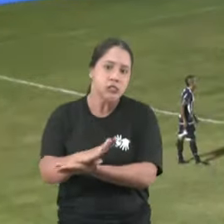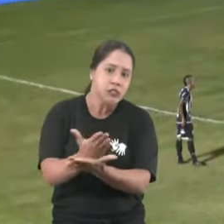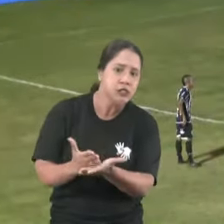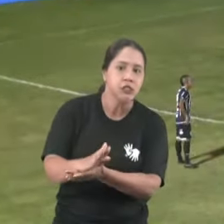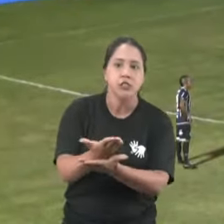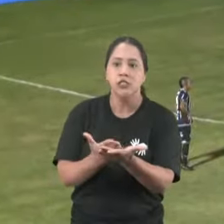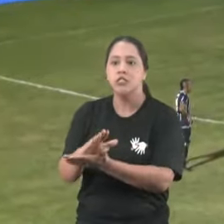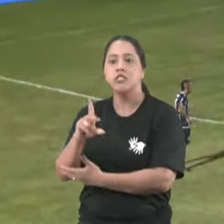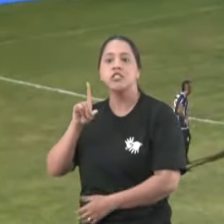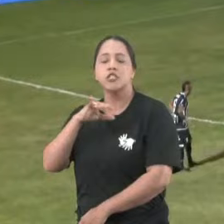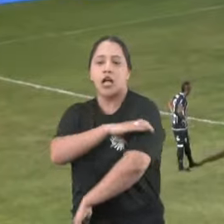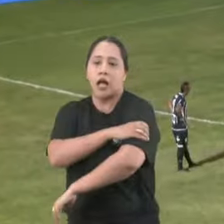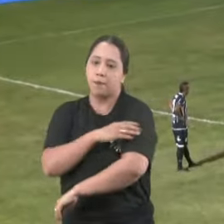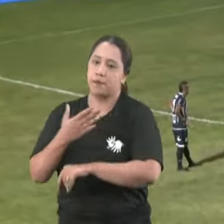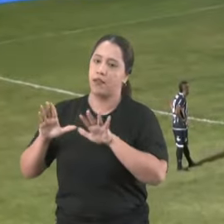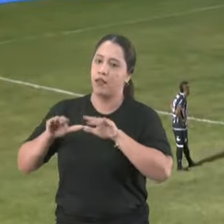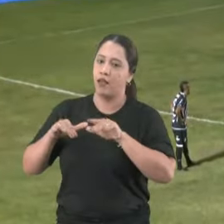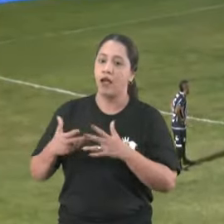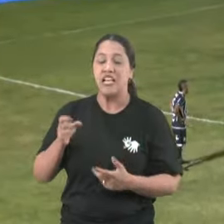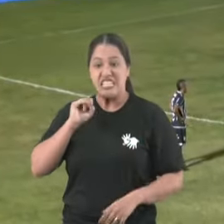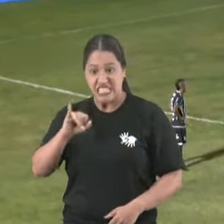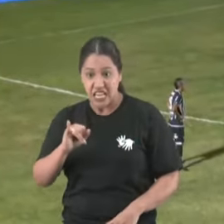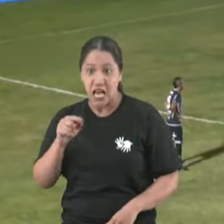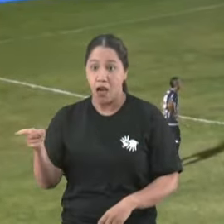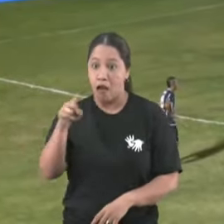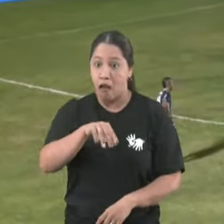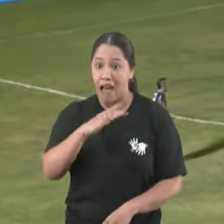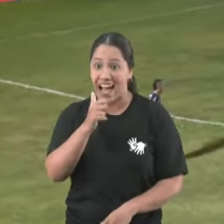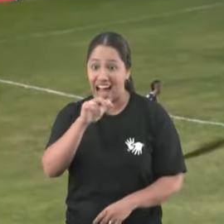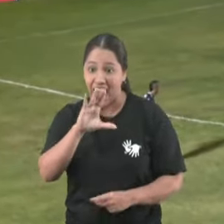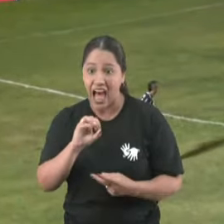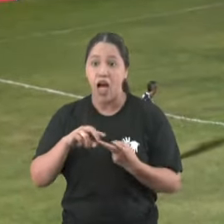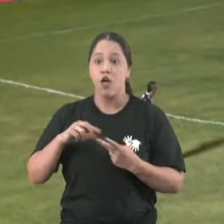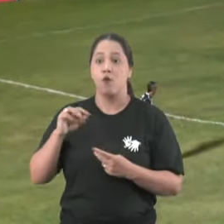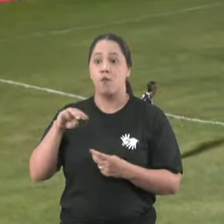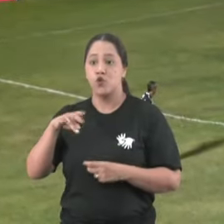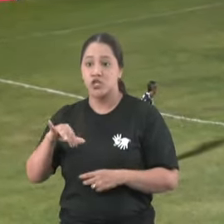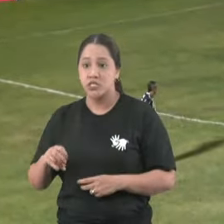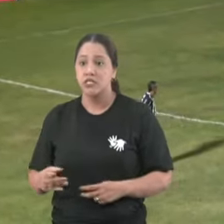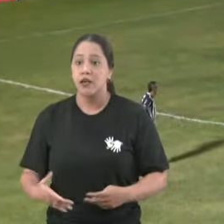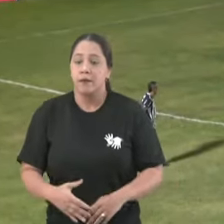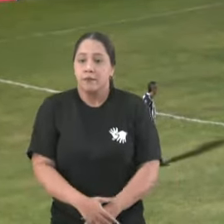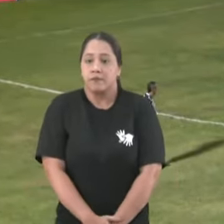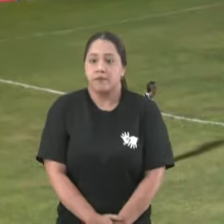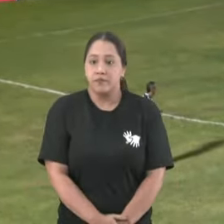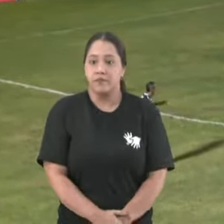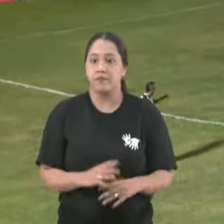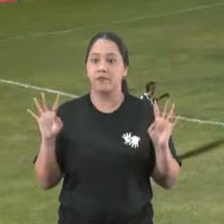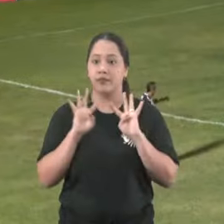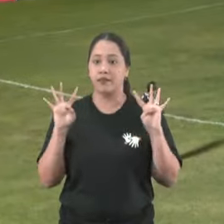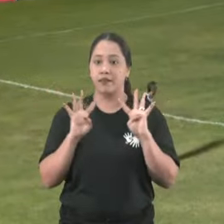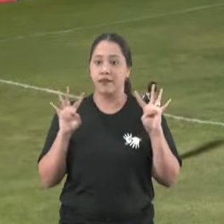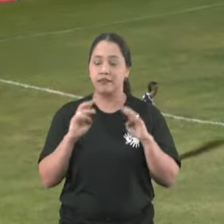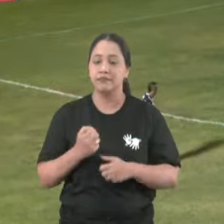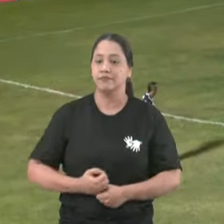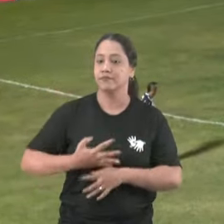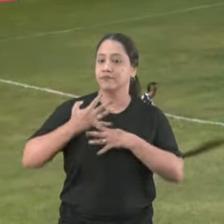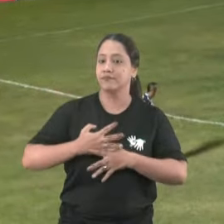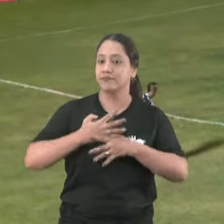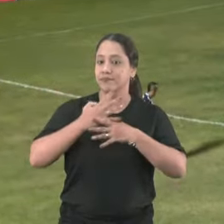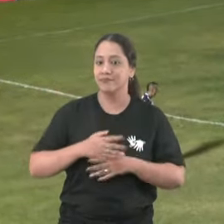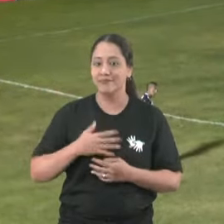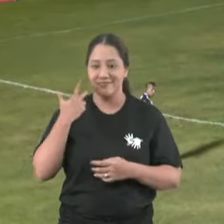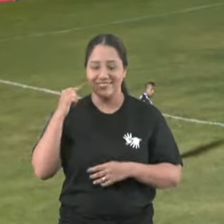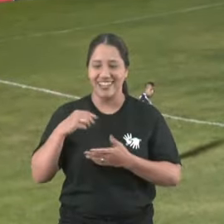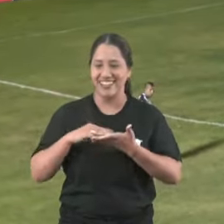lance. Silvan Sapucaia e Muricy e Emerson Júnior, ligado aqui na transmissão da Band e da FAF TV. É